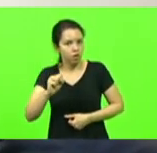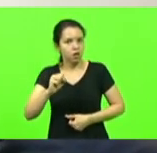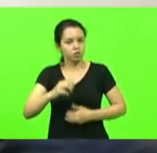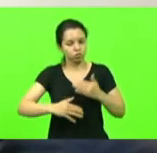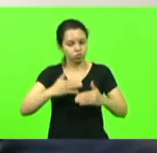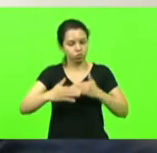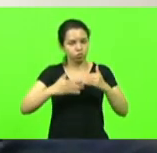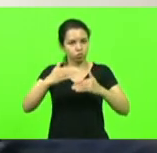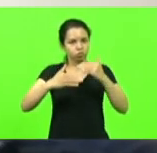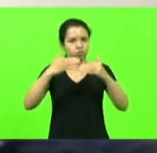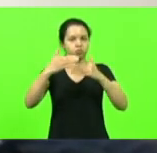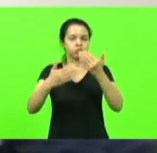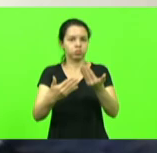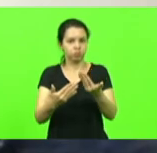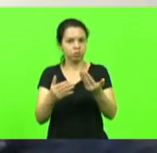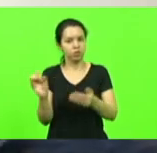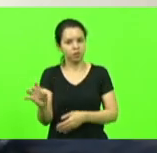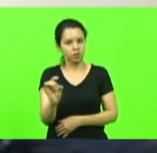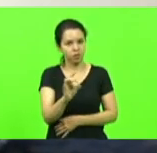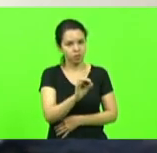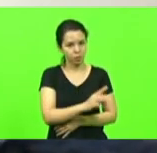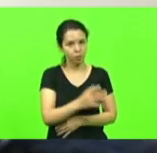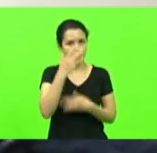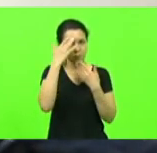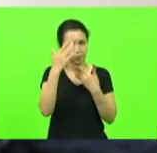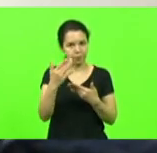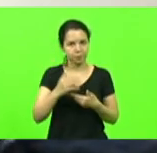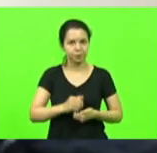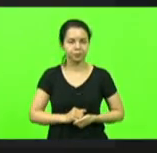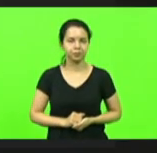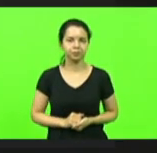atendidos. Seria isso. Obrigado.